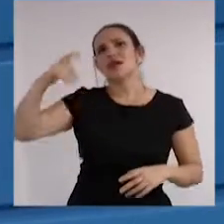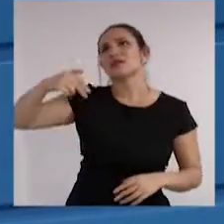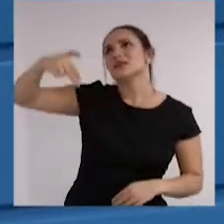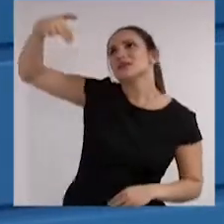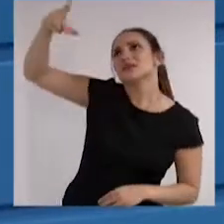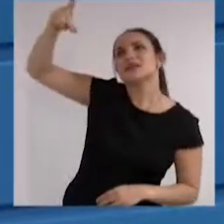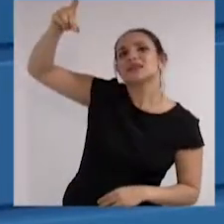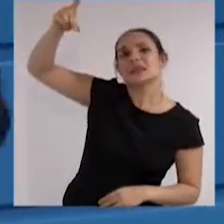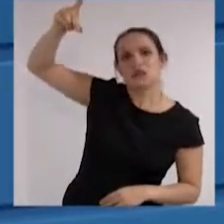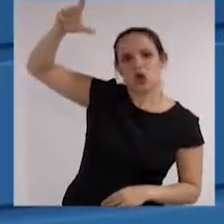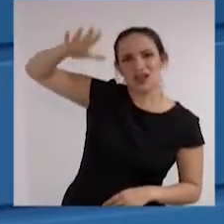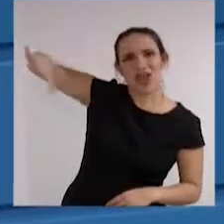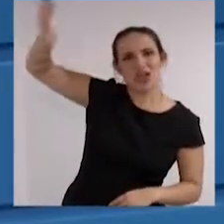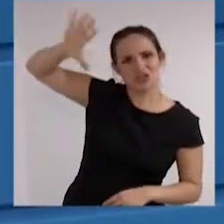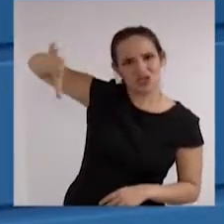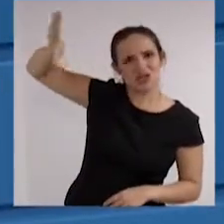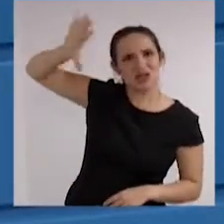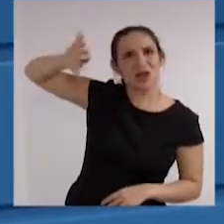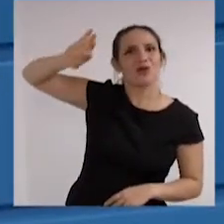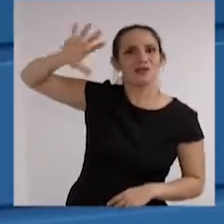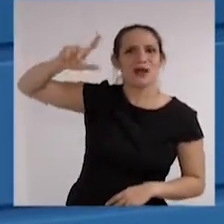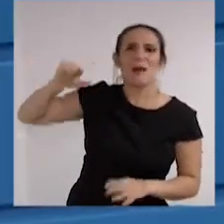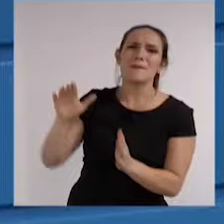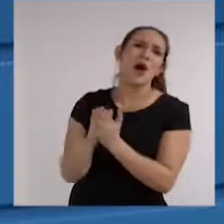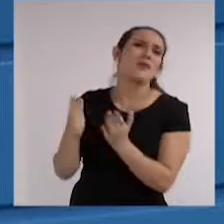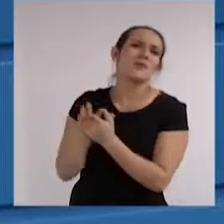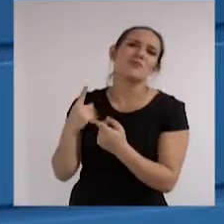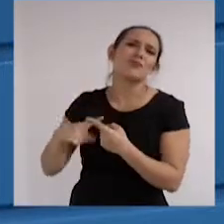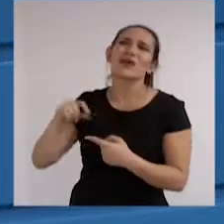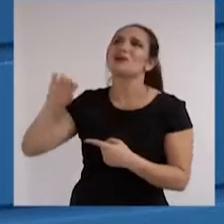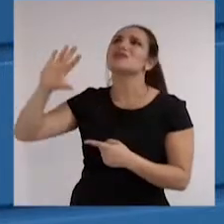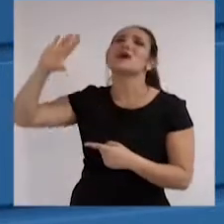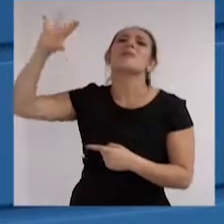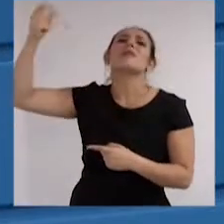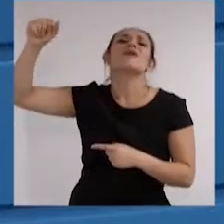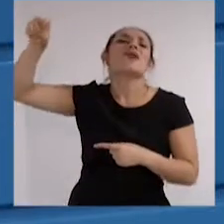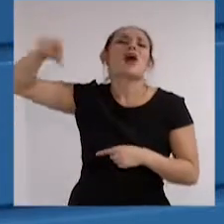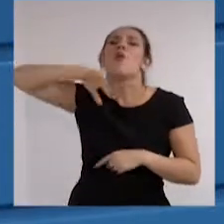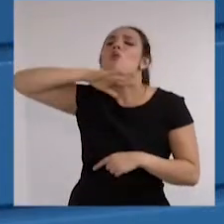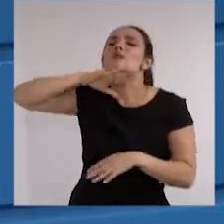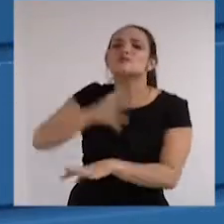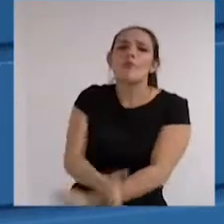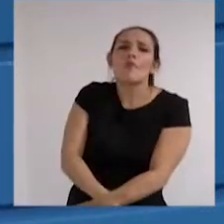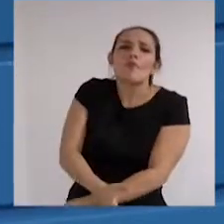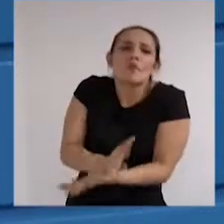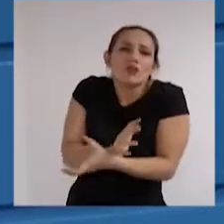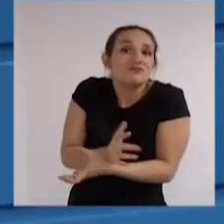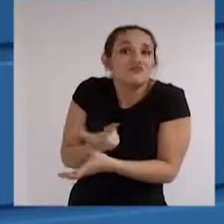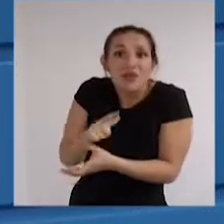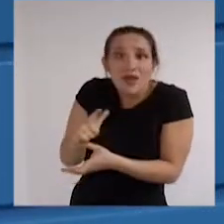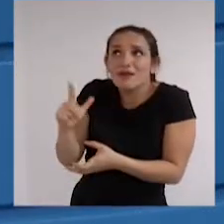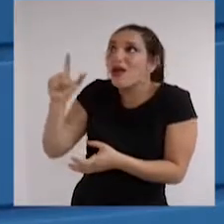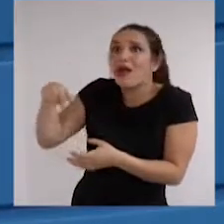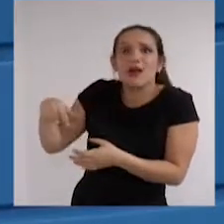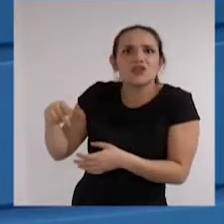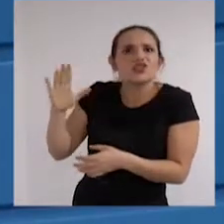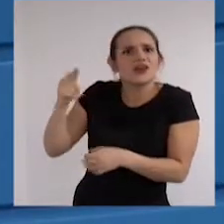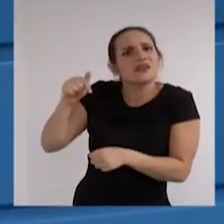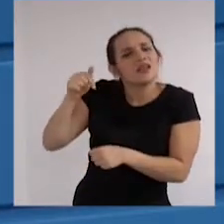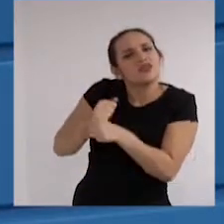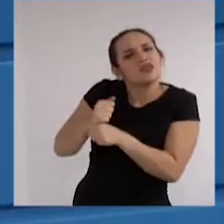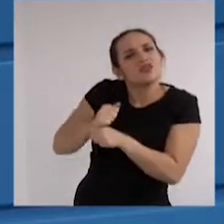realmente as coisas por questões climáticas, não tem como você produzir comida em uma região que não chove 7